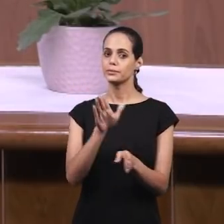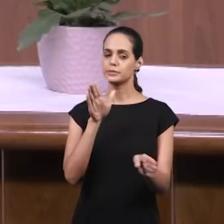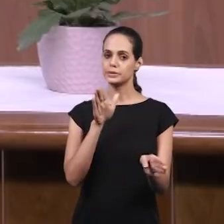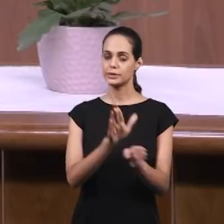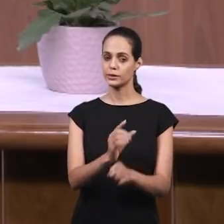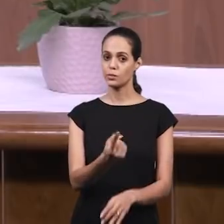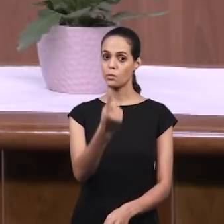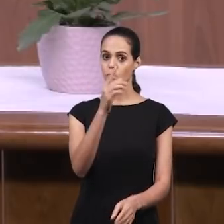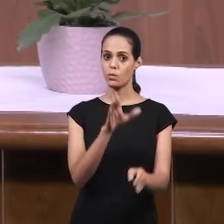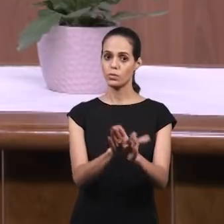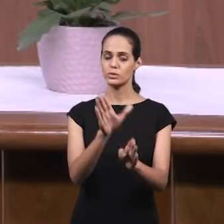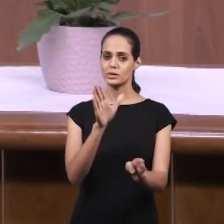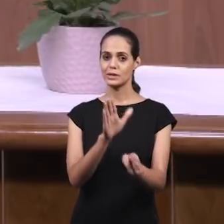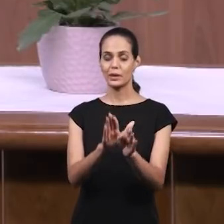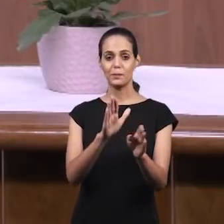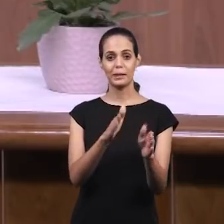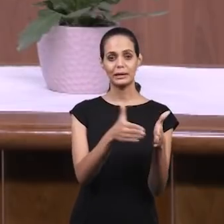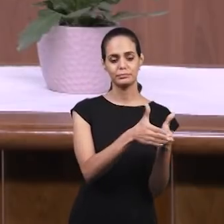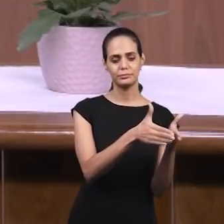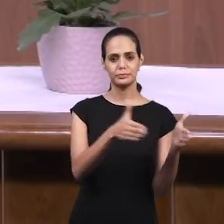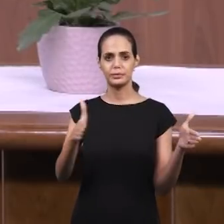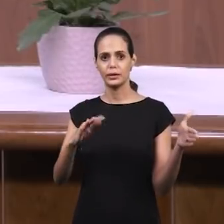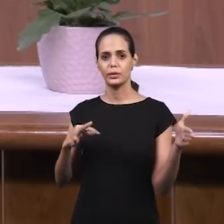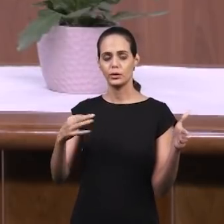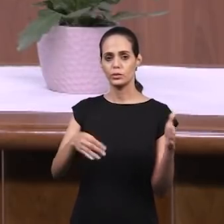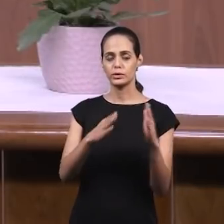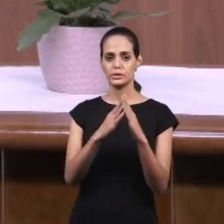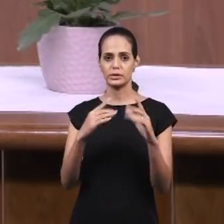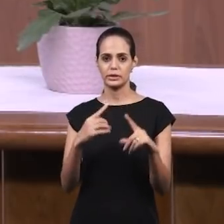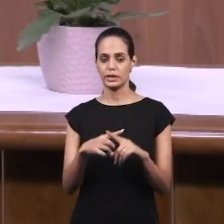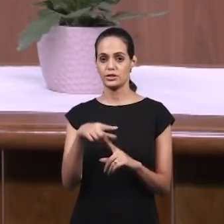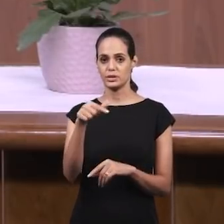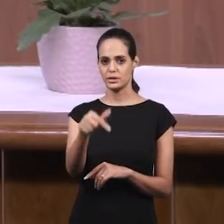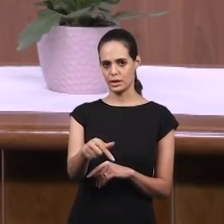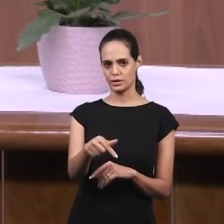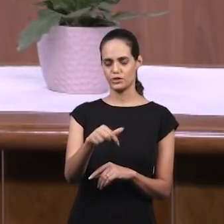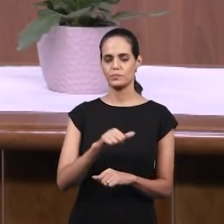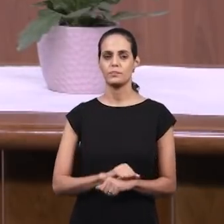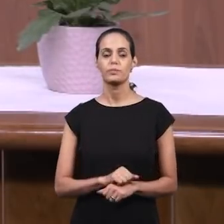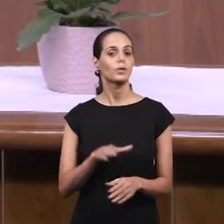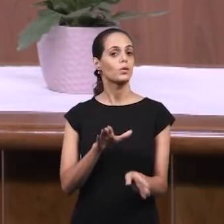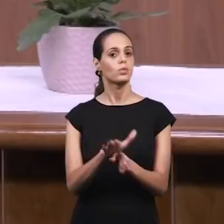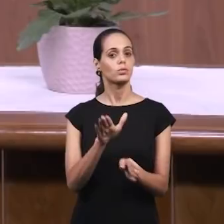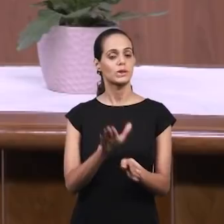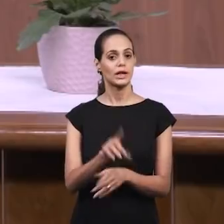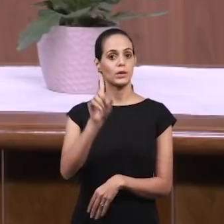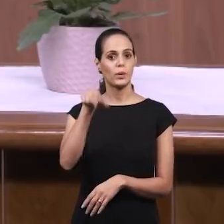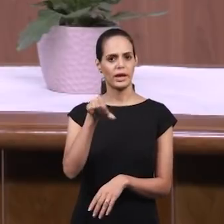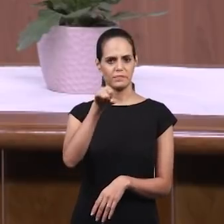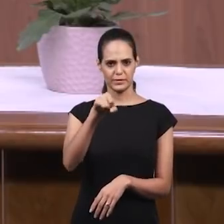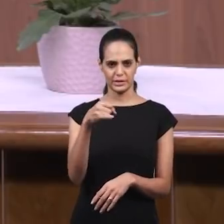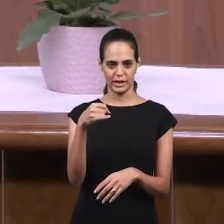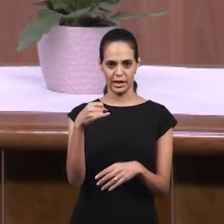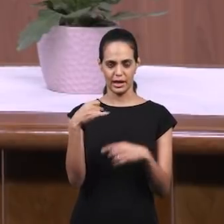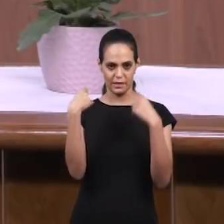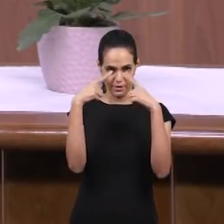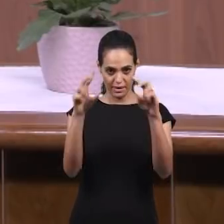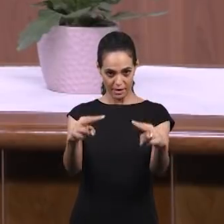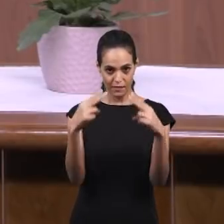tem um conselho que era para todas as igrejas. E o conselho é: quem tem ouvidos para